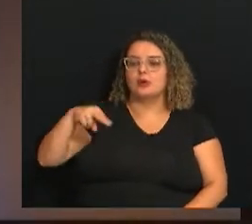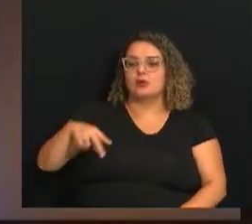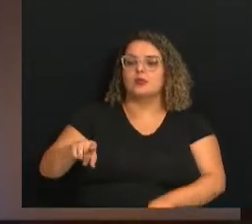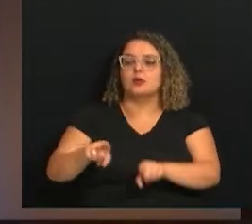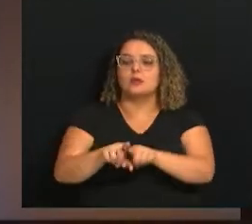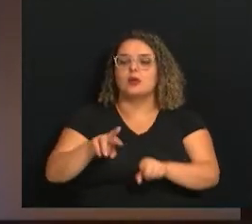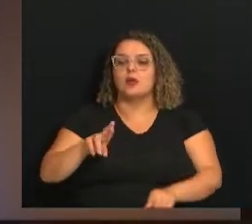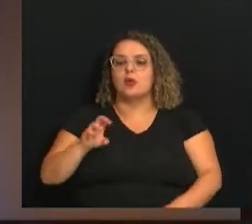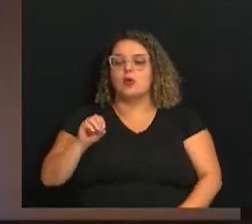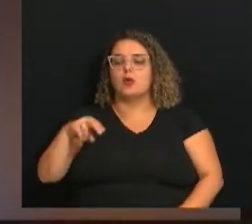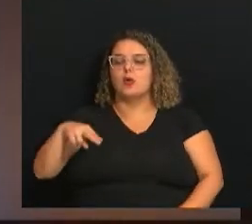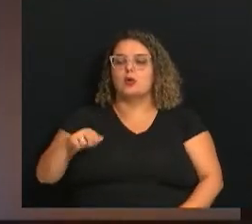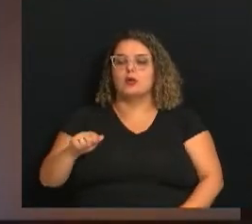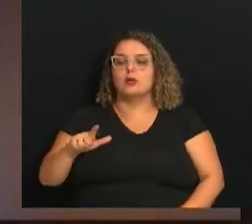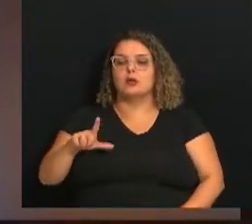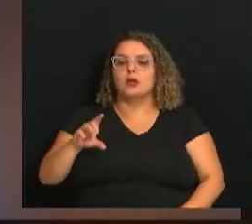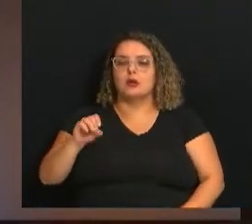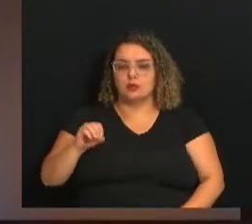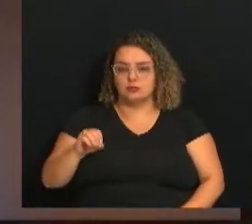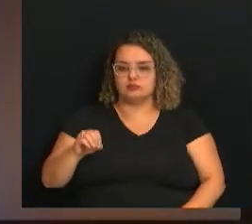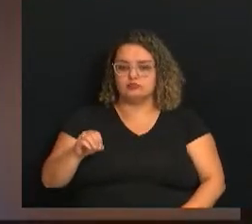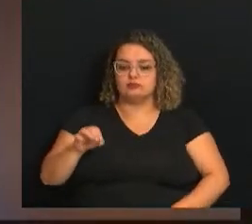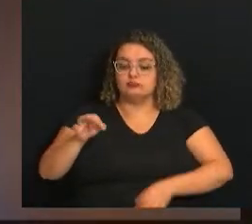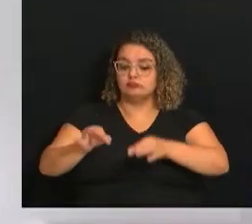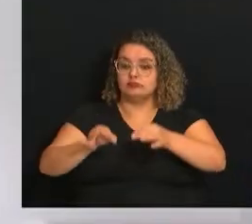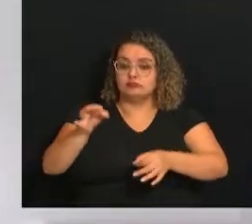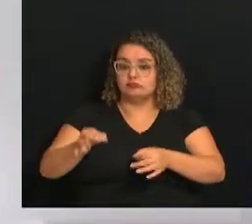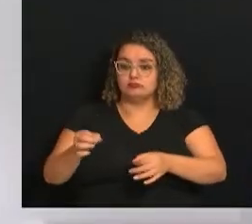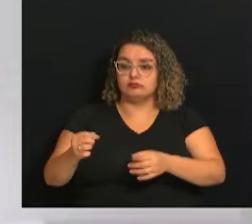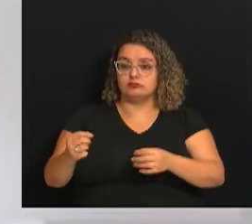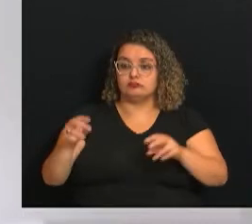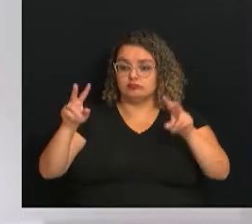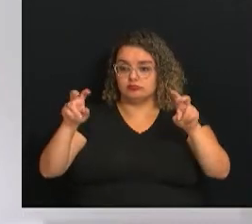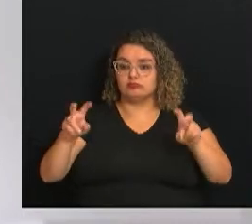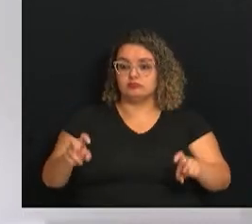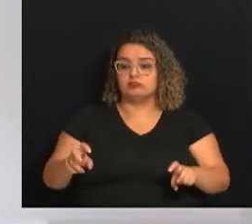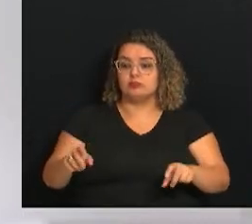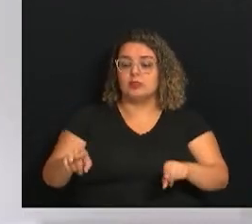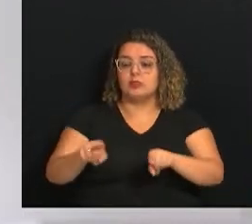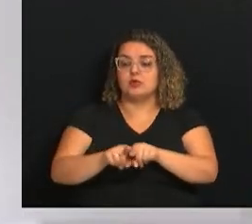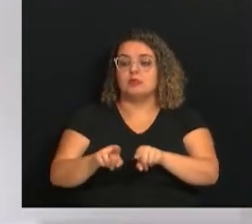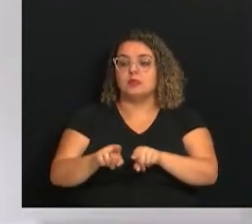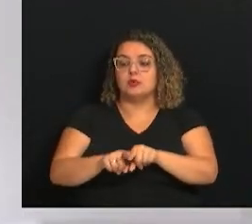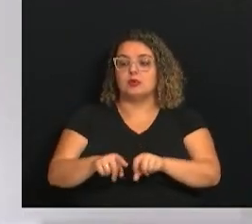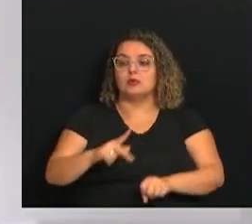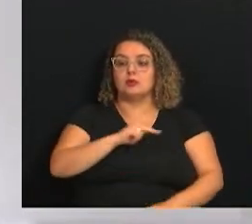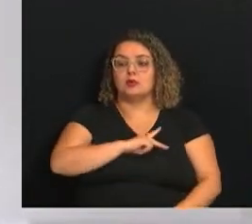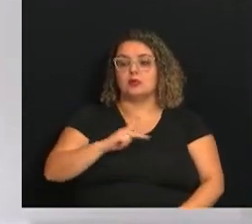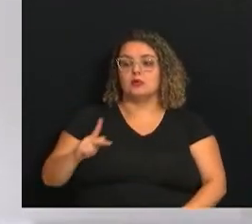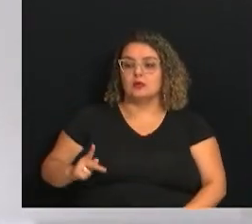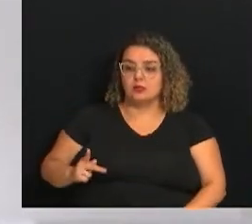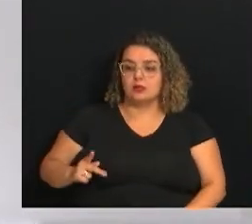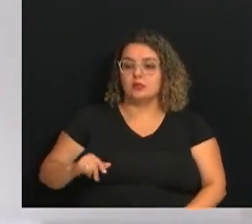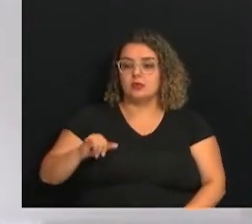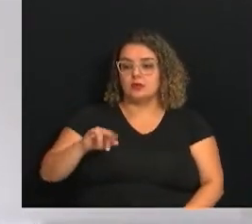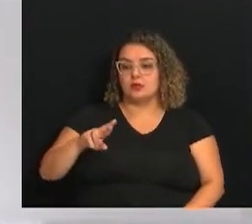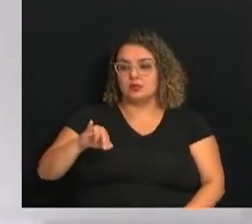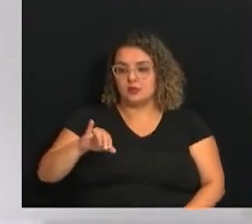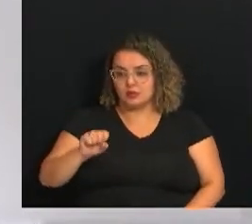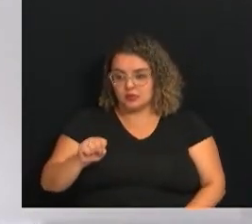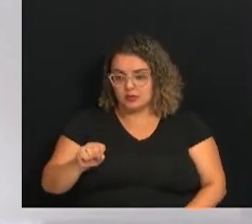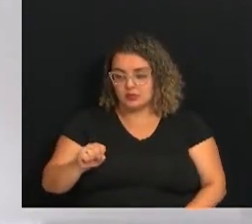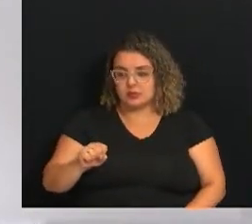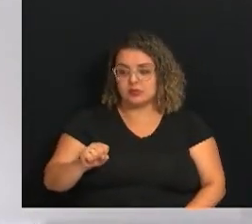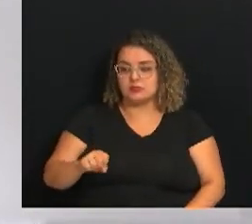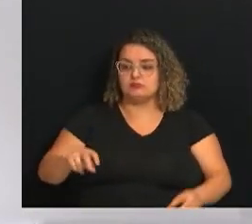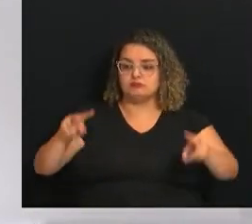que falaram do ponto de vista jurídico sobre a questão, e a presidente do Instituto Íris de Optometria e Fisiologia